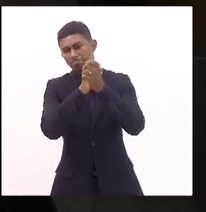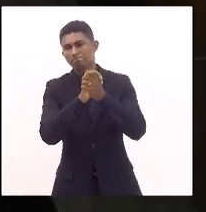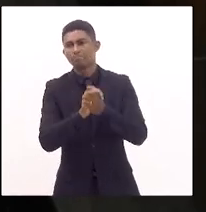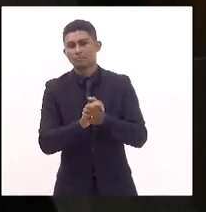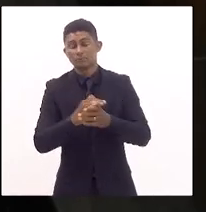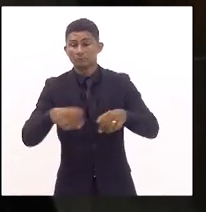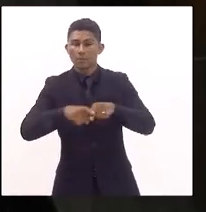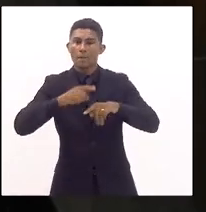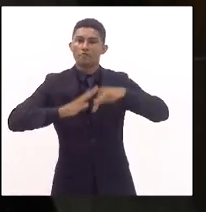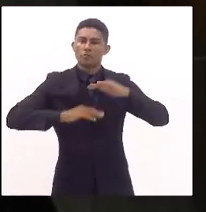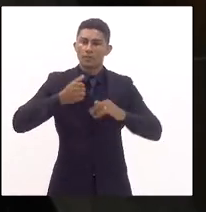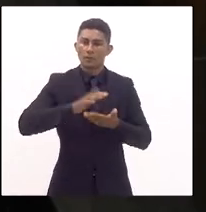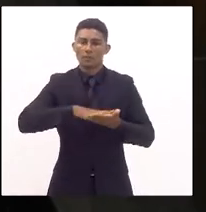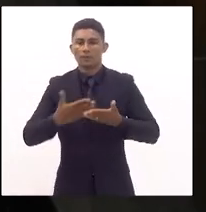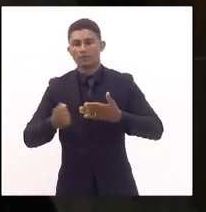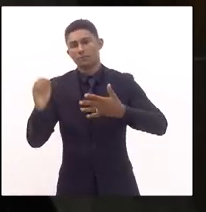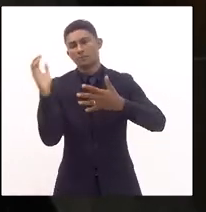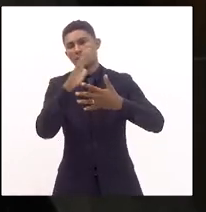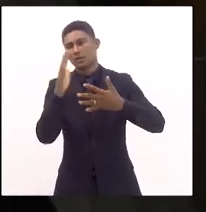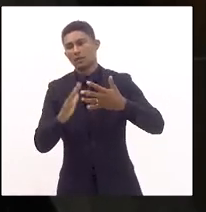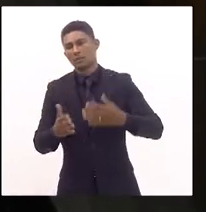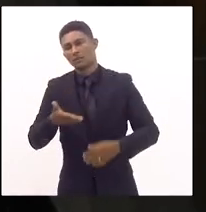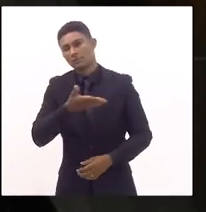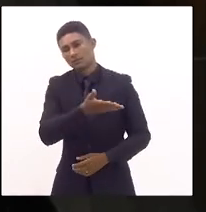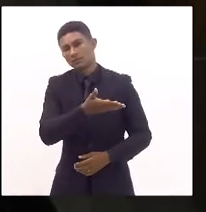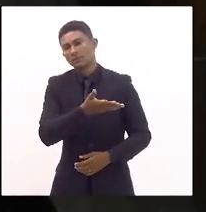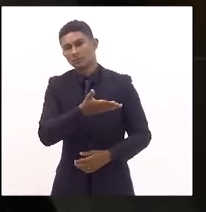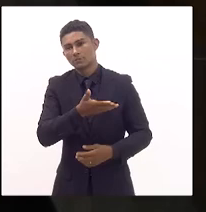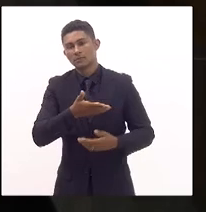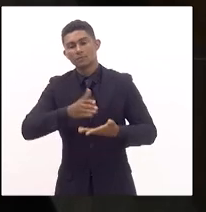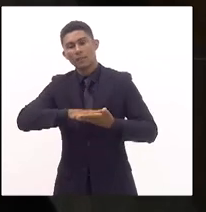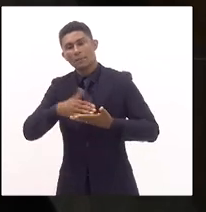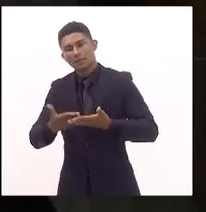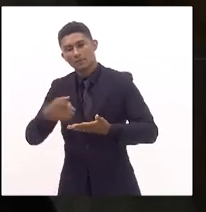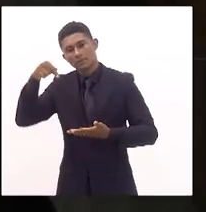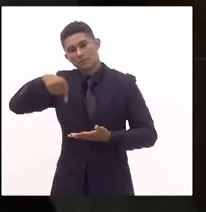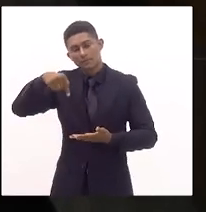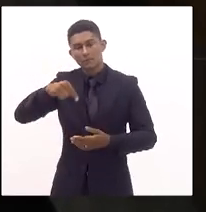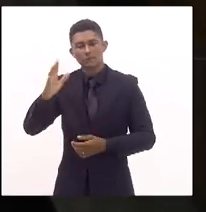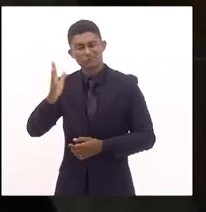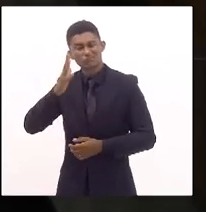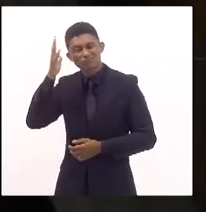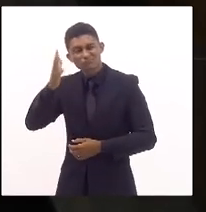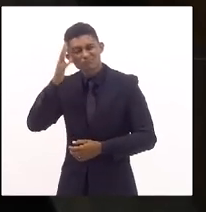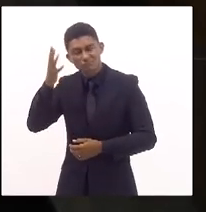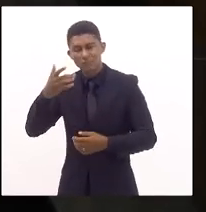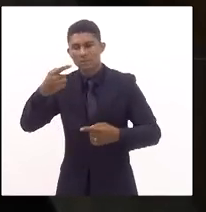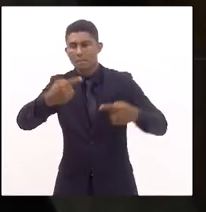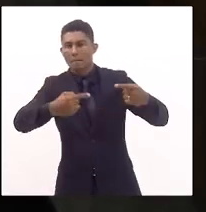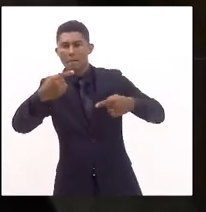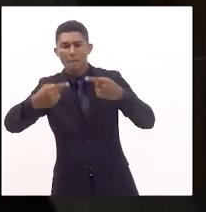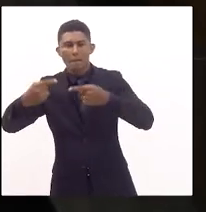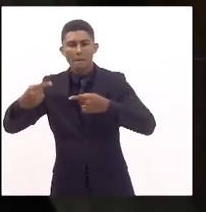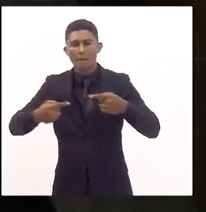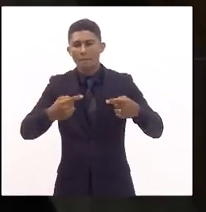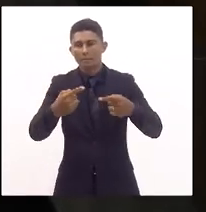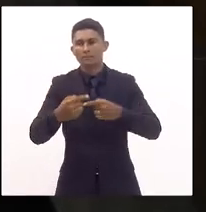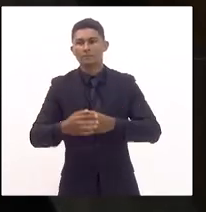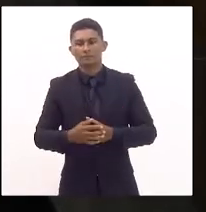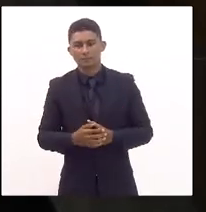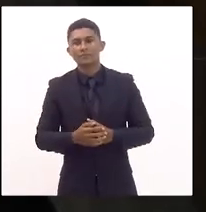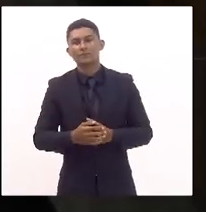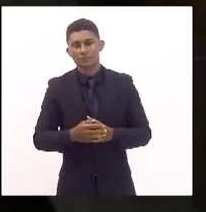profissional intérprete de Libras, que faz a interpretação dos nossos discursos, dos nossos debates em língua